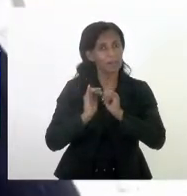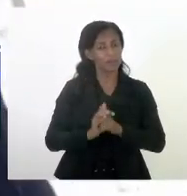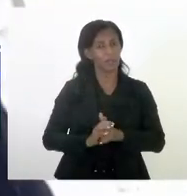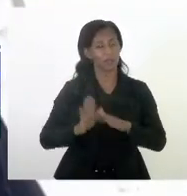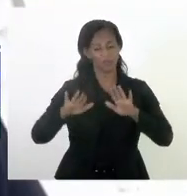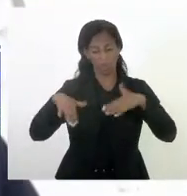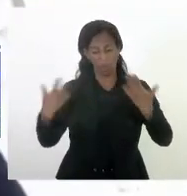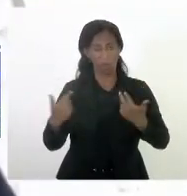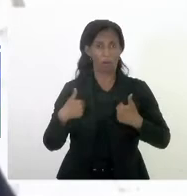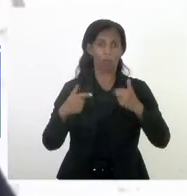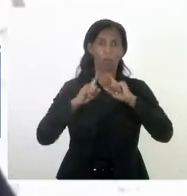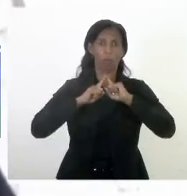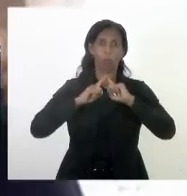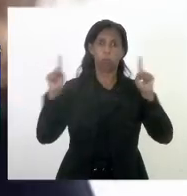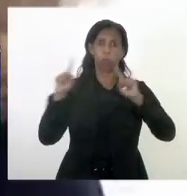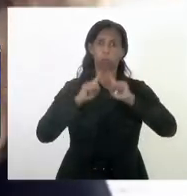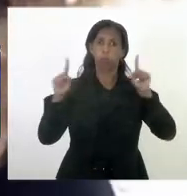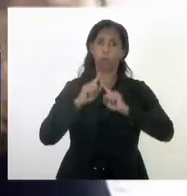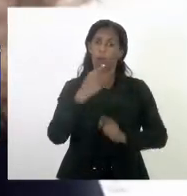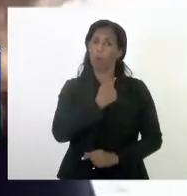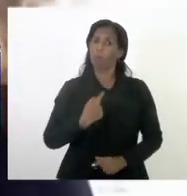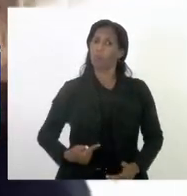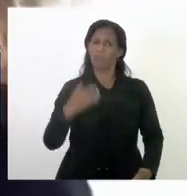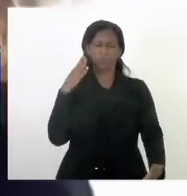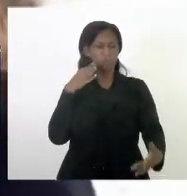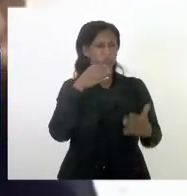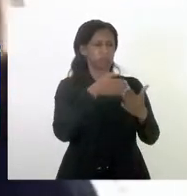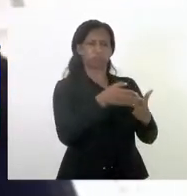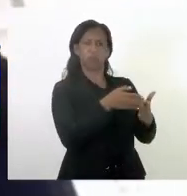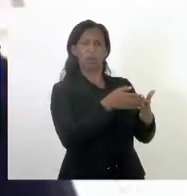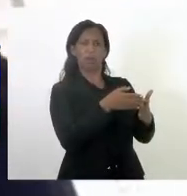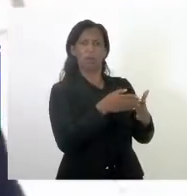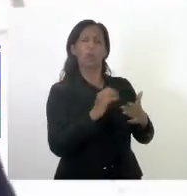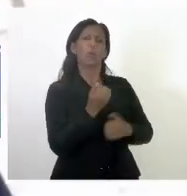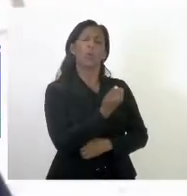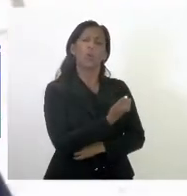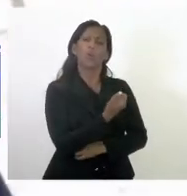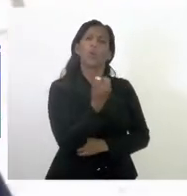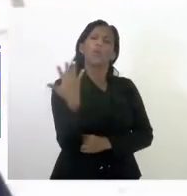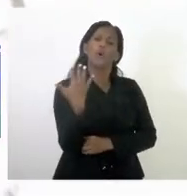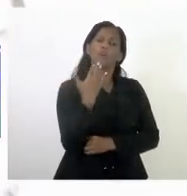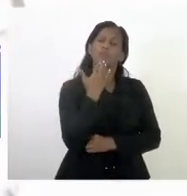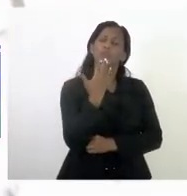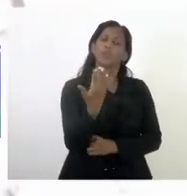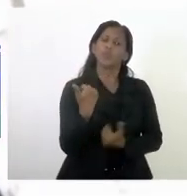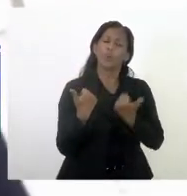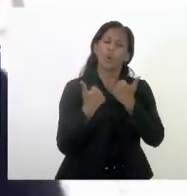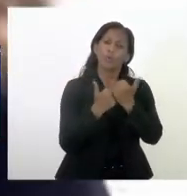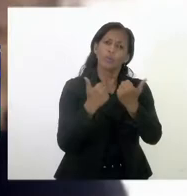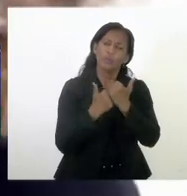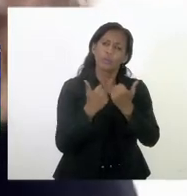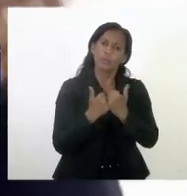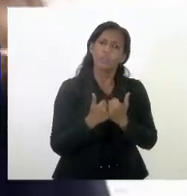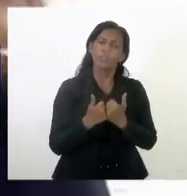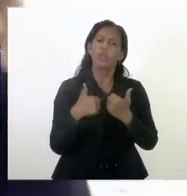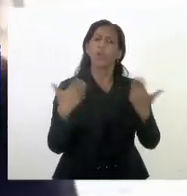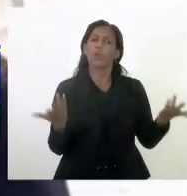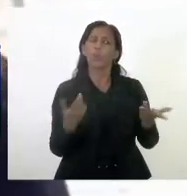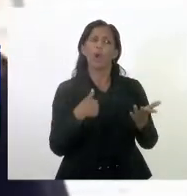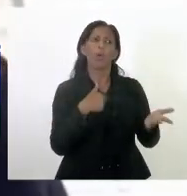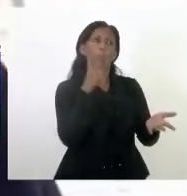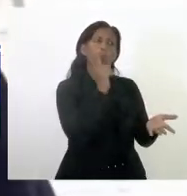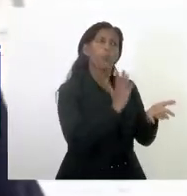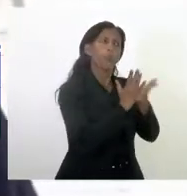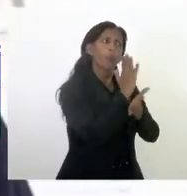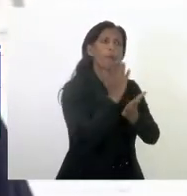qual questiono o governador diretamente sobre quantos foram os pedidos de auxílios feitos, quais são os deferidos e